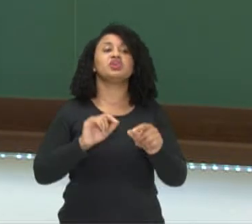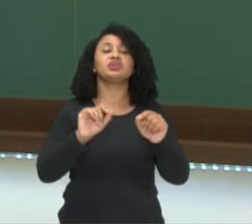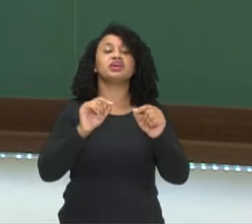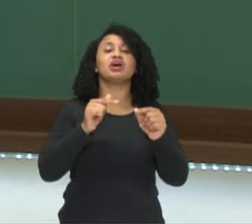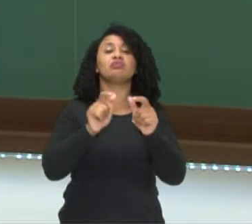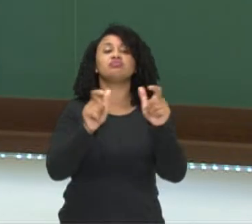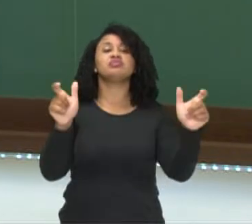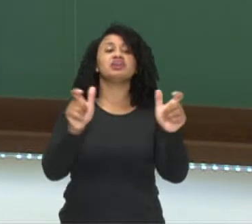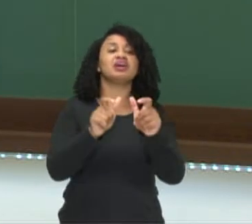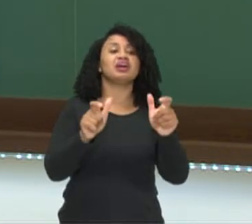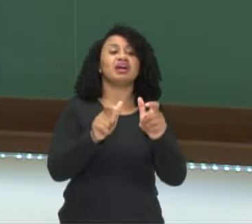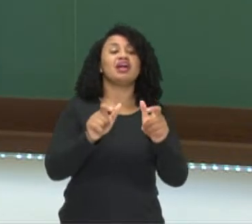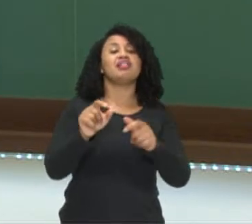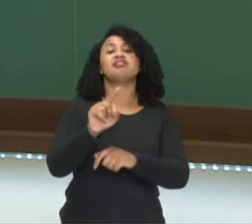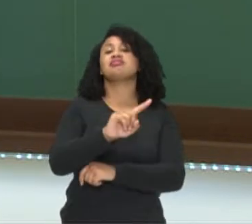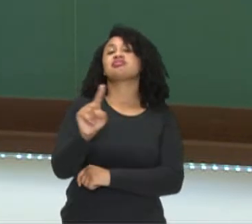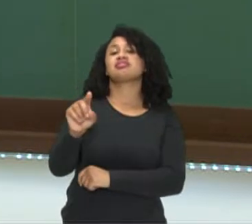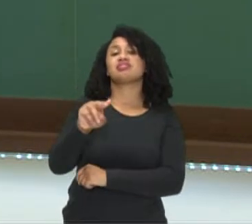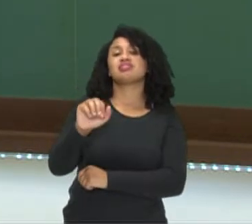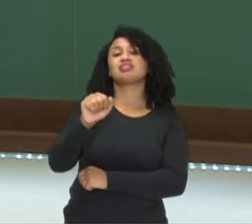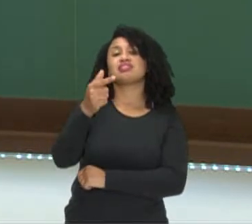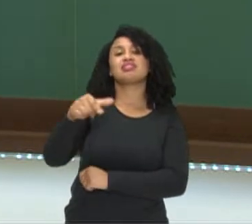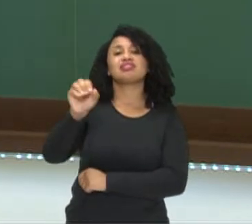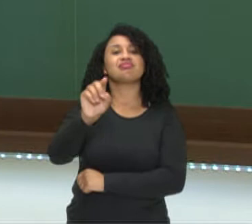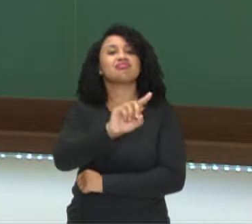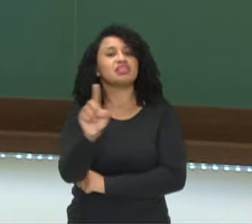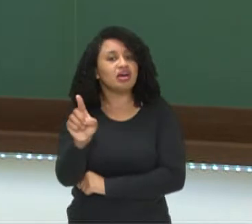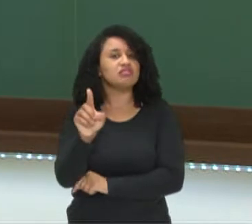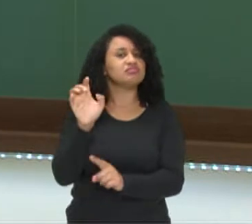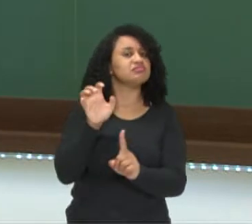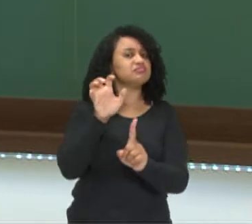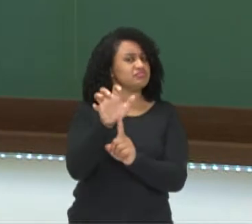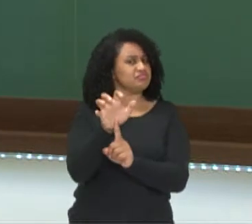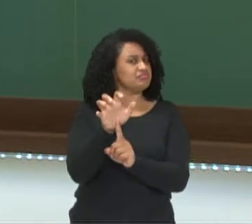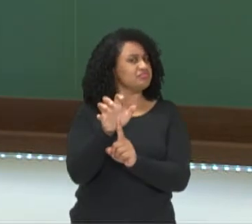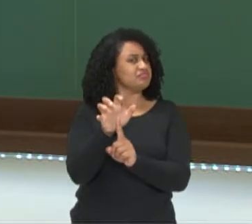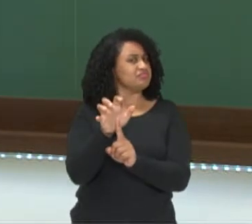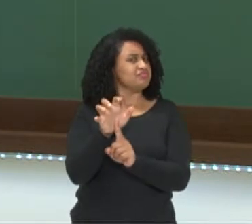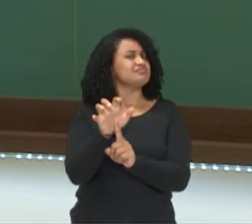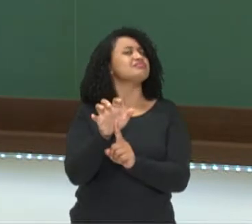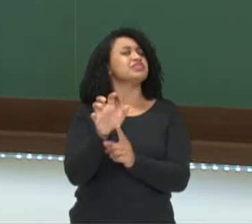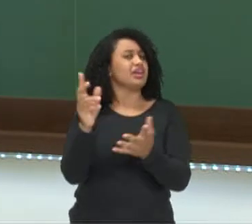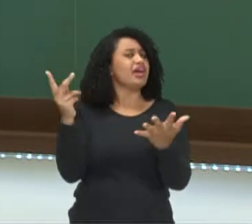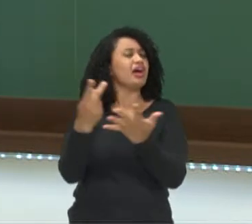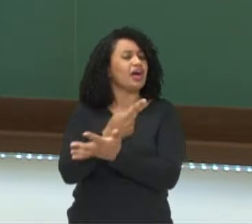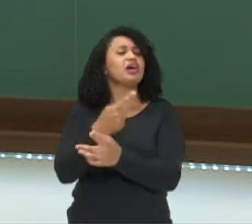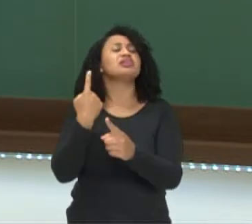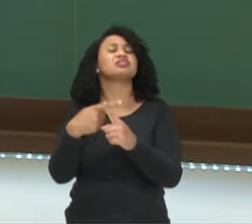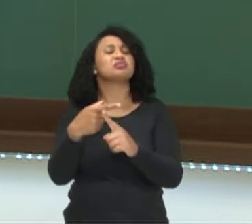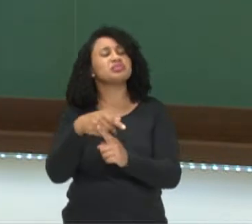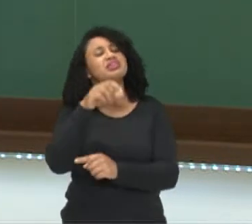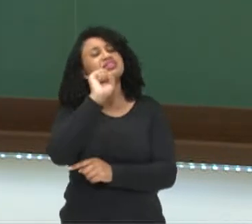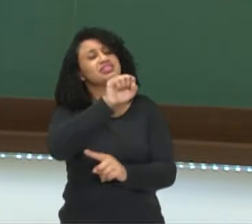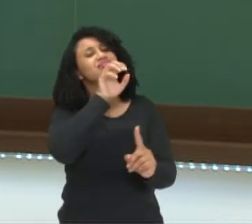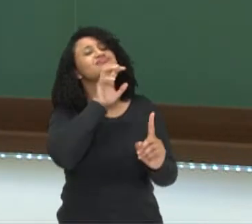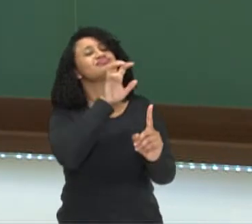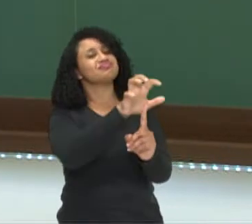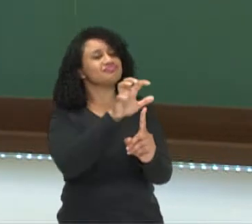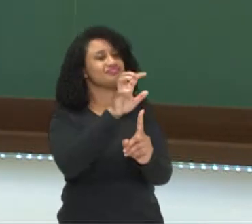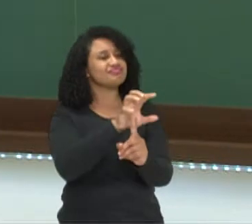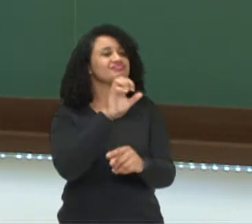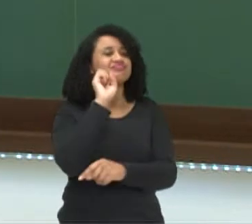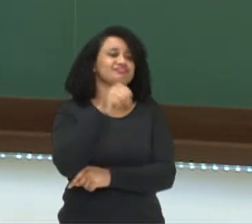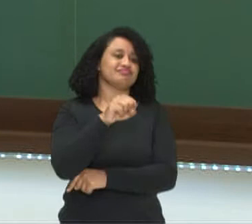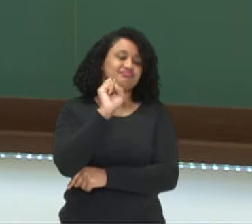O tamanho e a raça não influenciam. Isso não é verdade, porque sim,